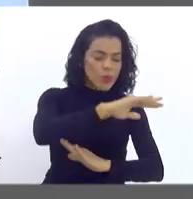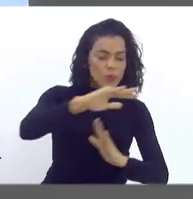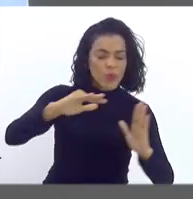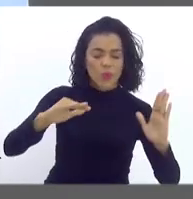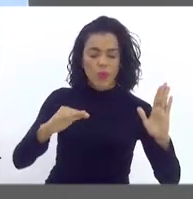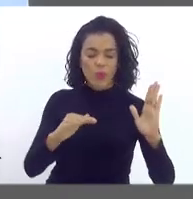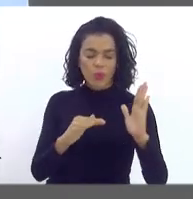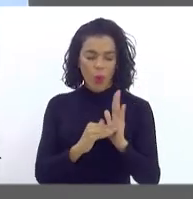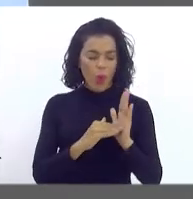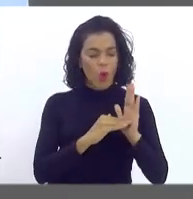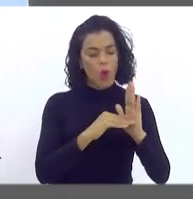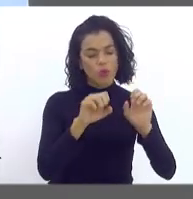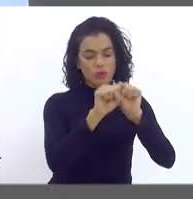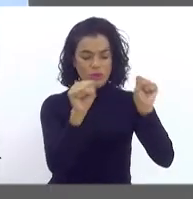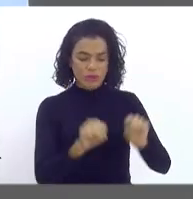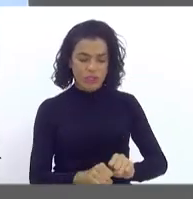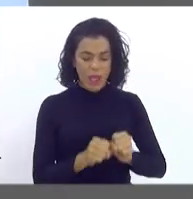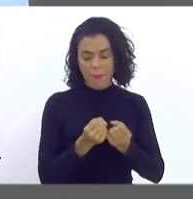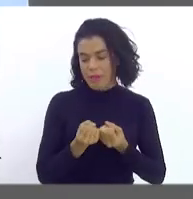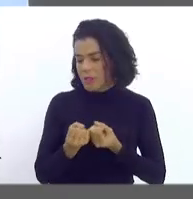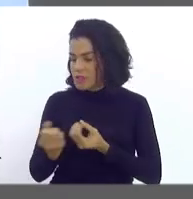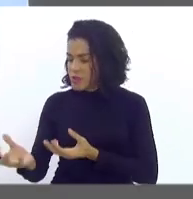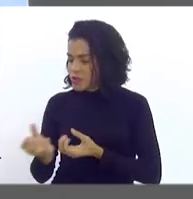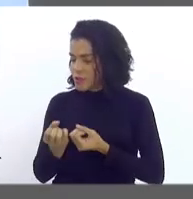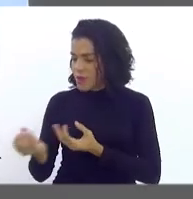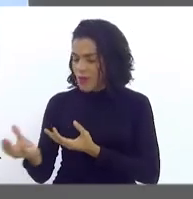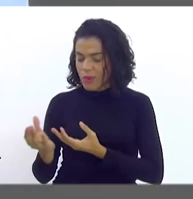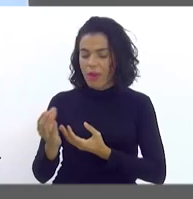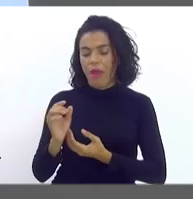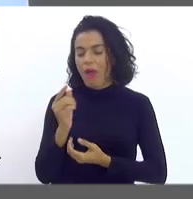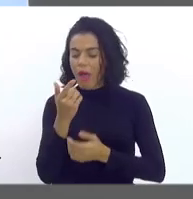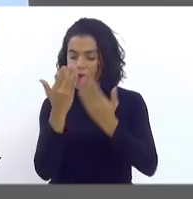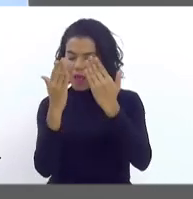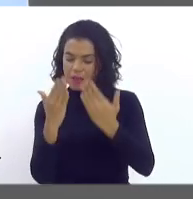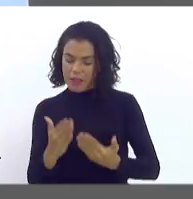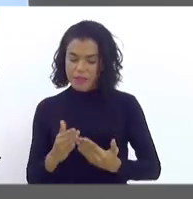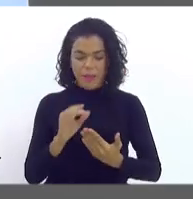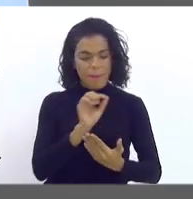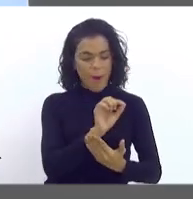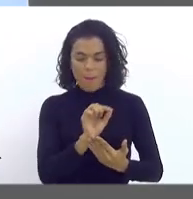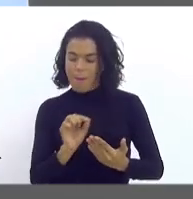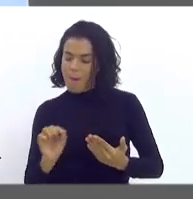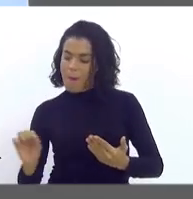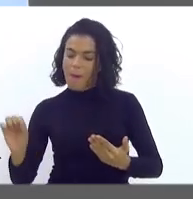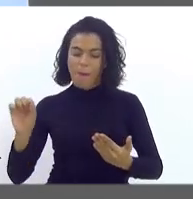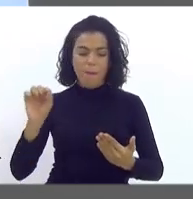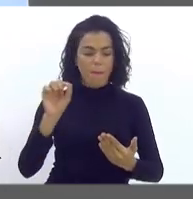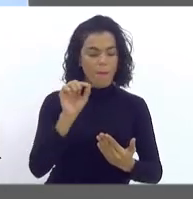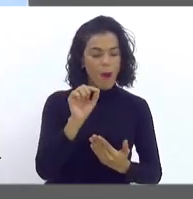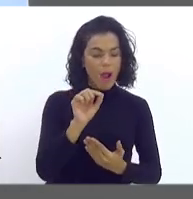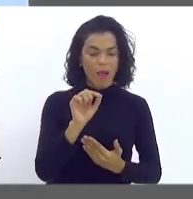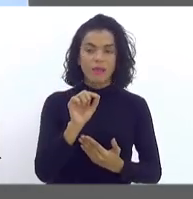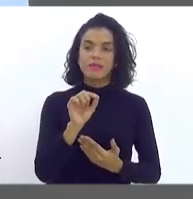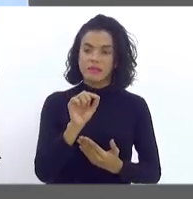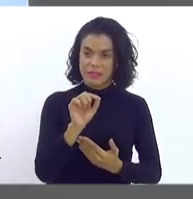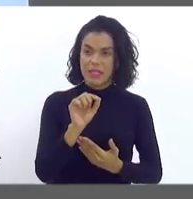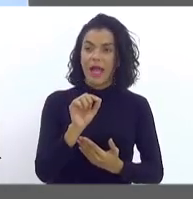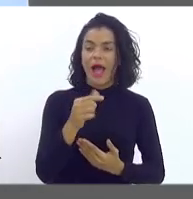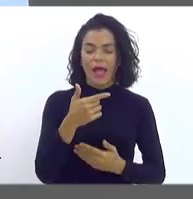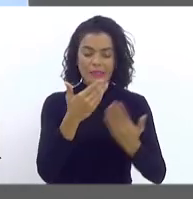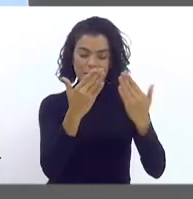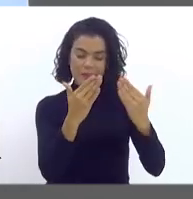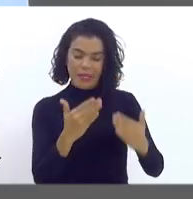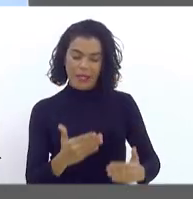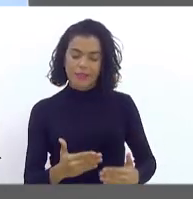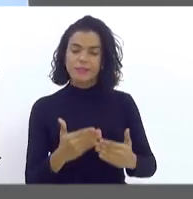de distribuição e a gente analisa cada ponto desse de estação de regulagem, a gente analisa